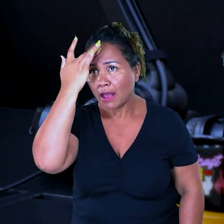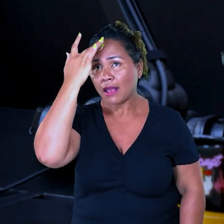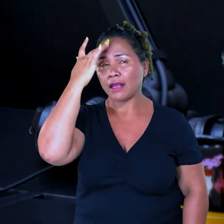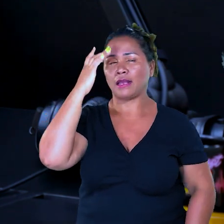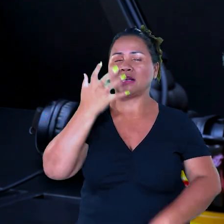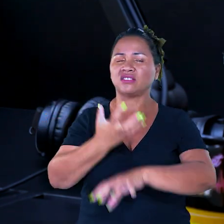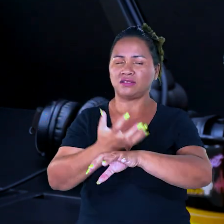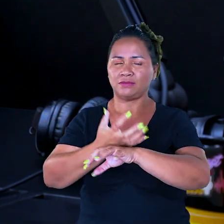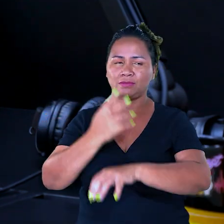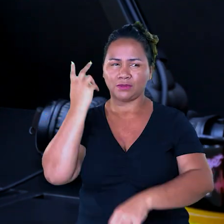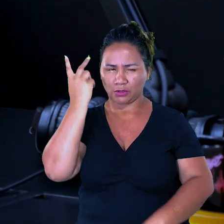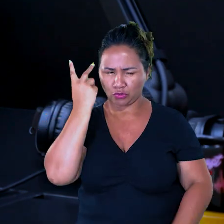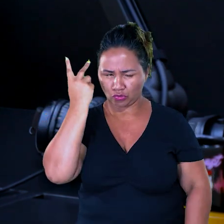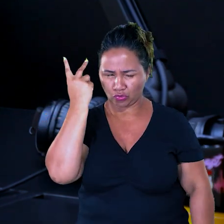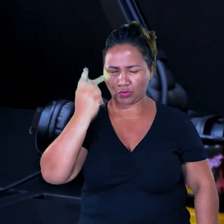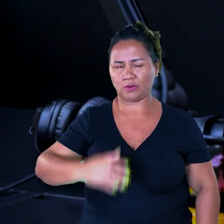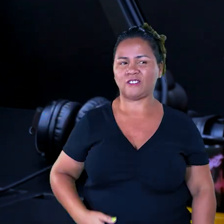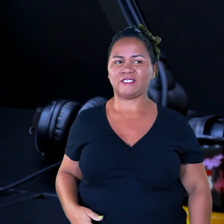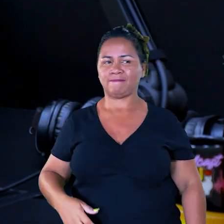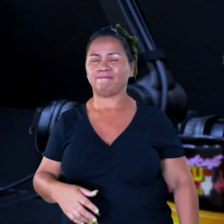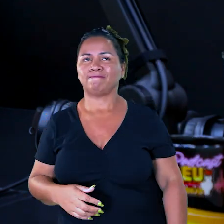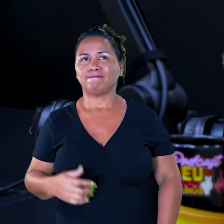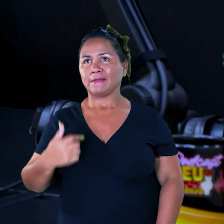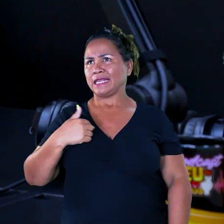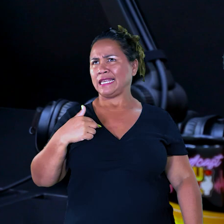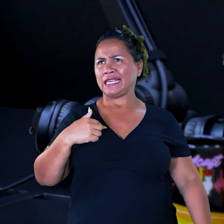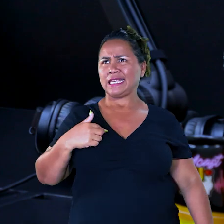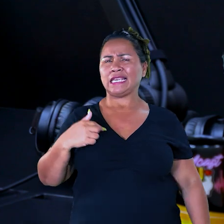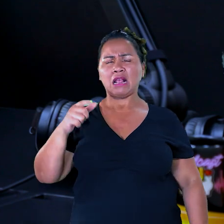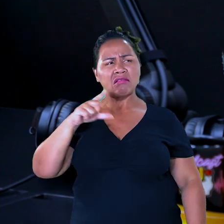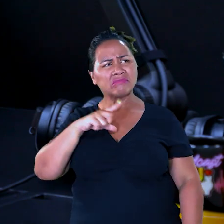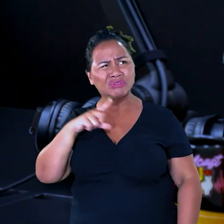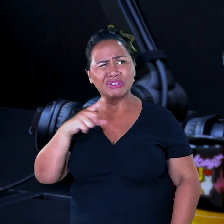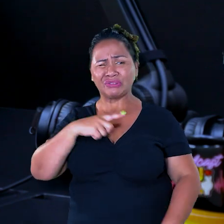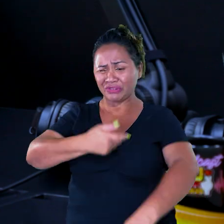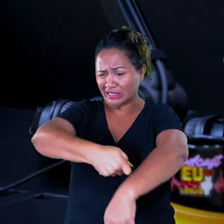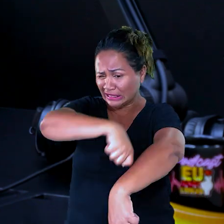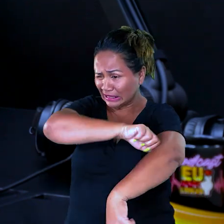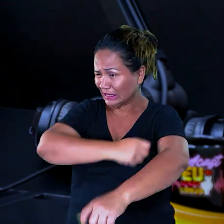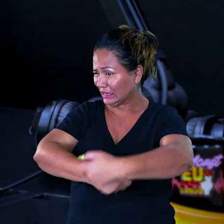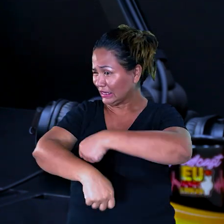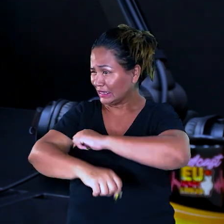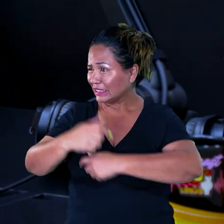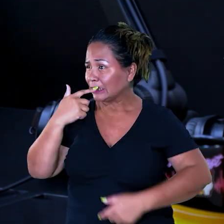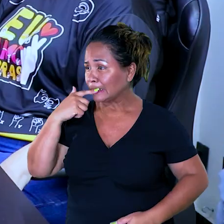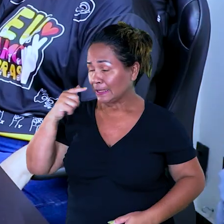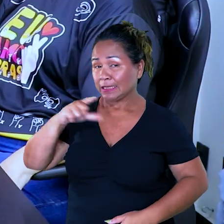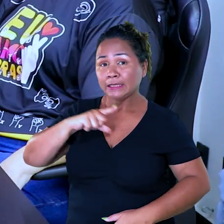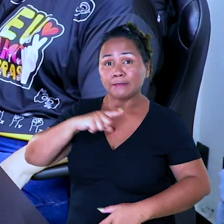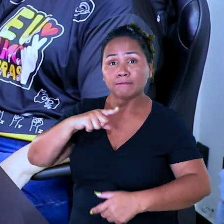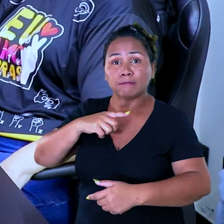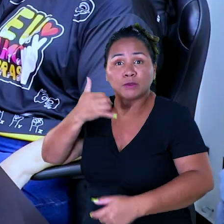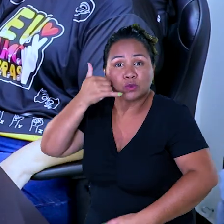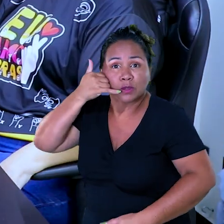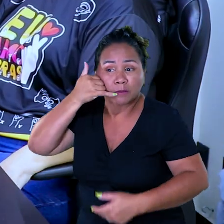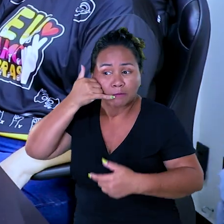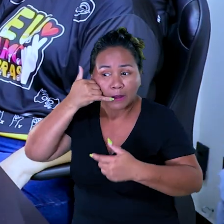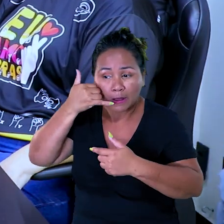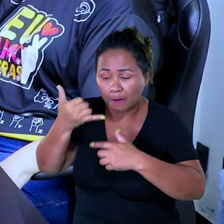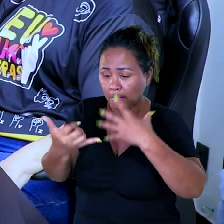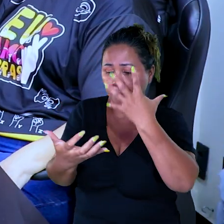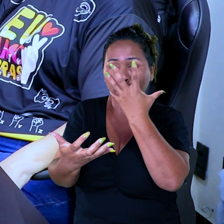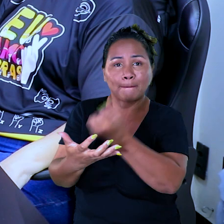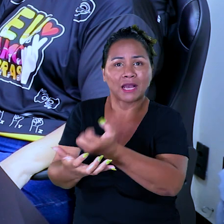mais ou menos o tema, só sei que eu tive que baixar algumas fotos do conteúdo, né? Pra estar explicando pra ela.